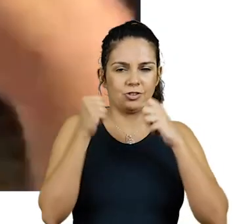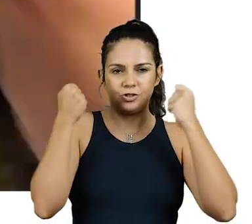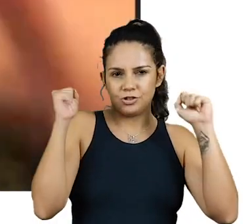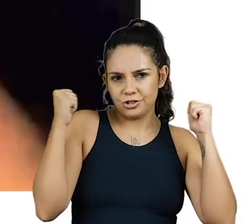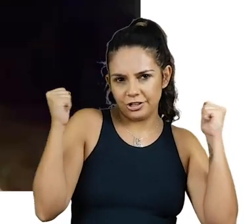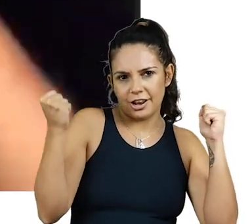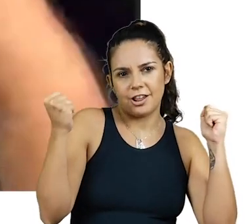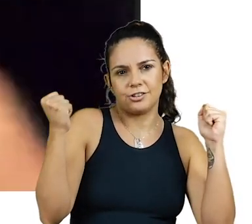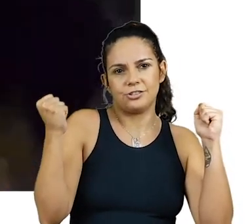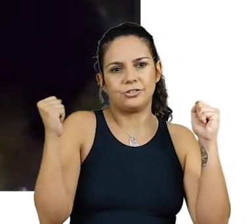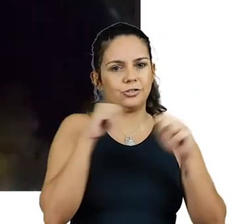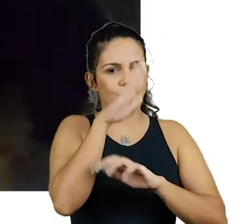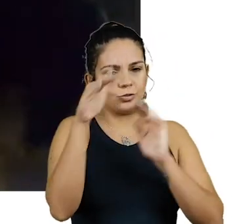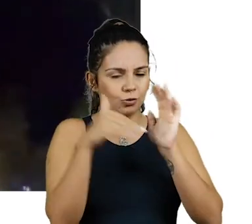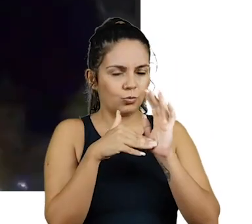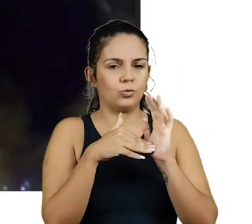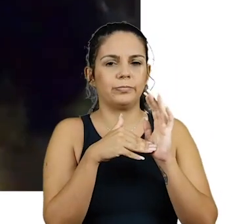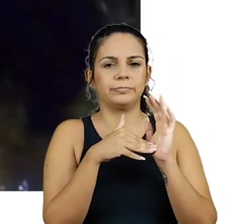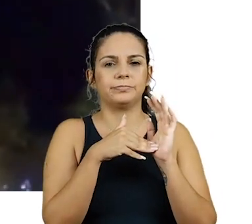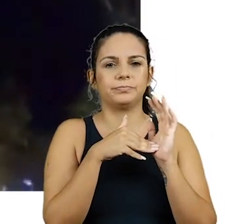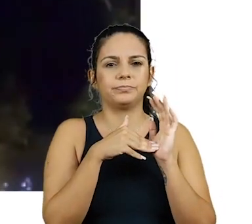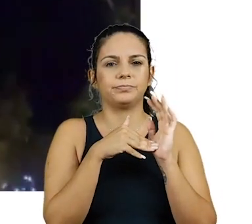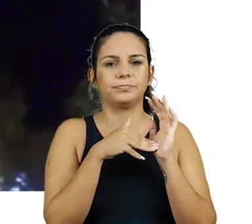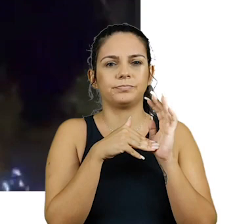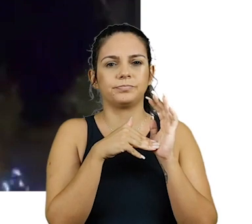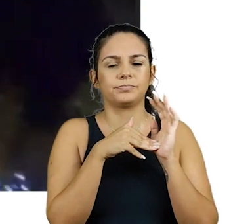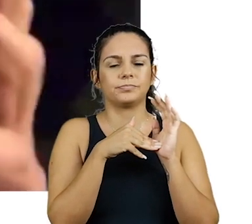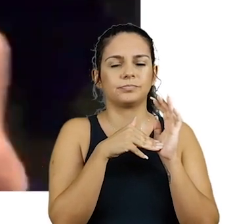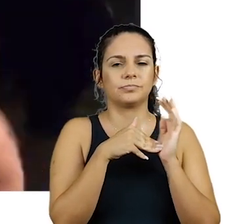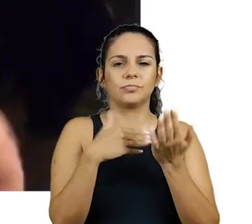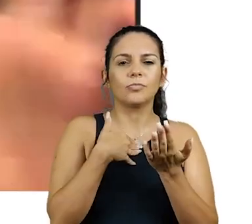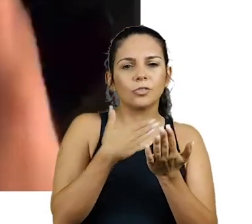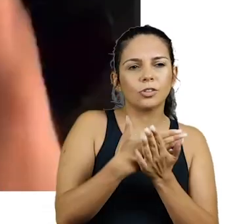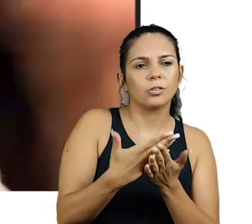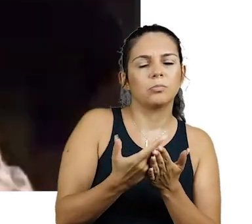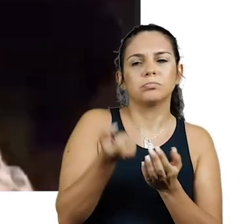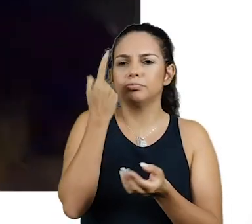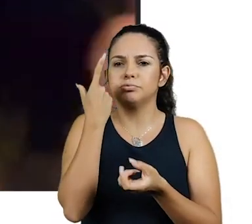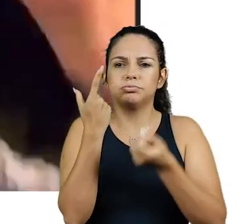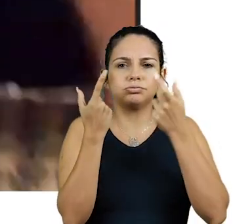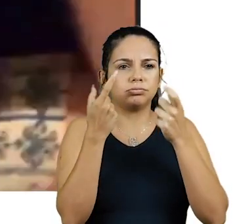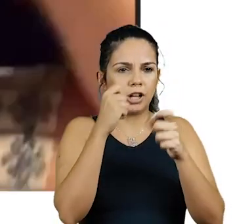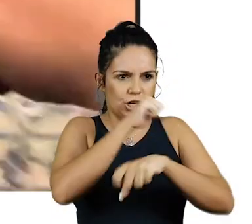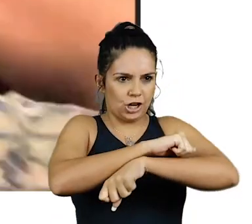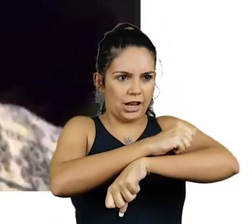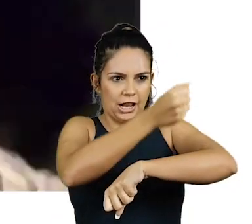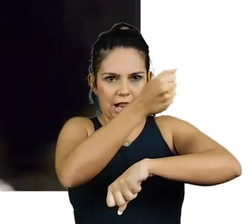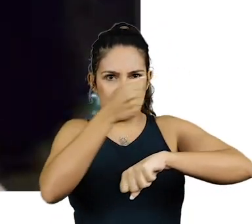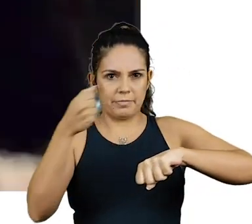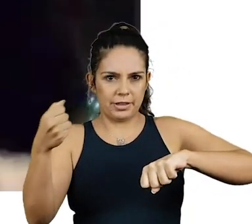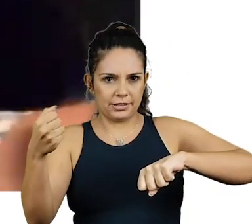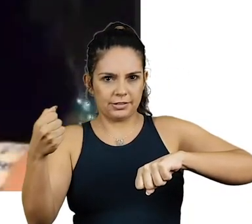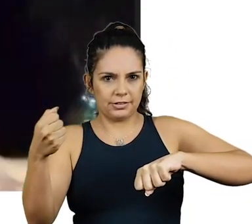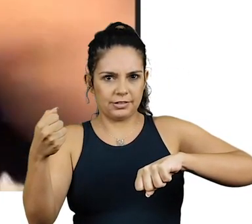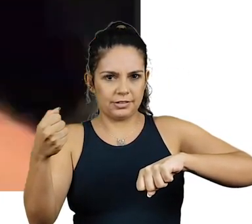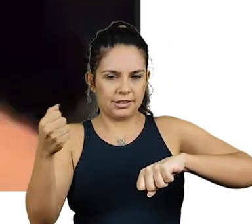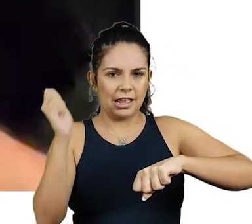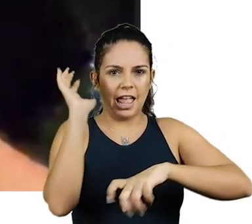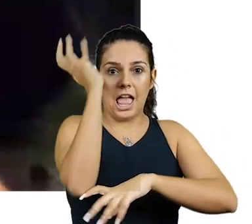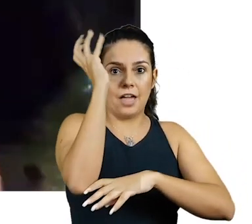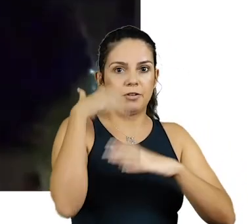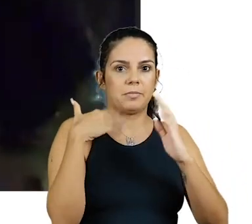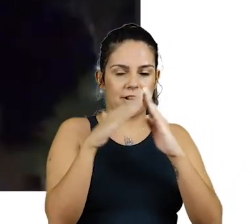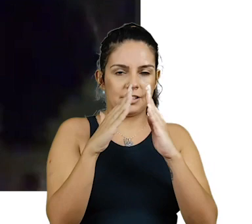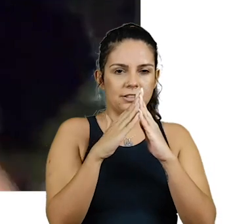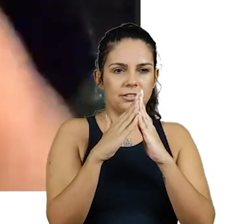ginástica naquele dia, tudo redondinho. E eu comecei, de repente, a janela aberta, muita árvore na frente da minha